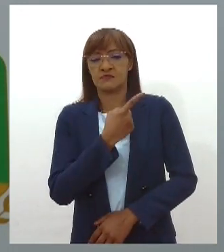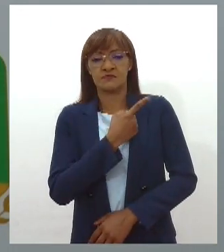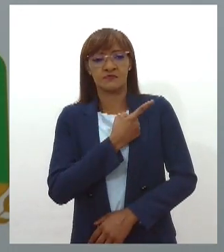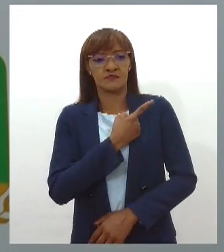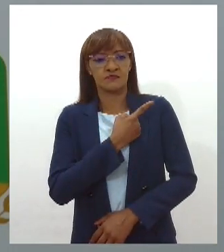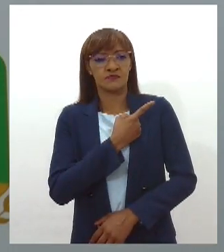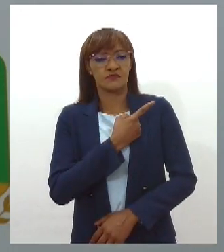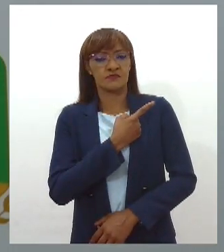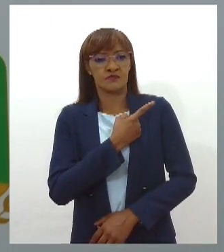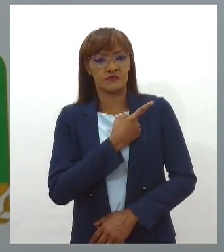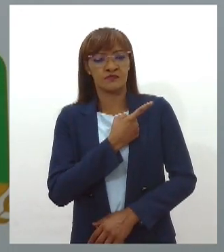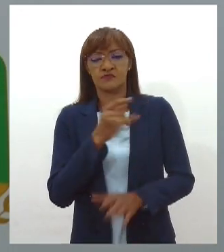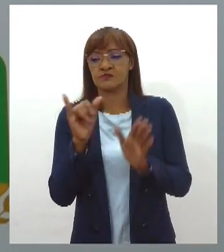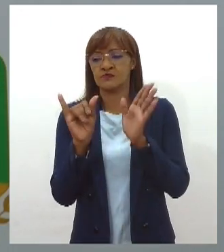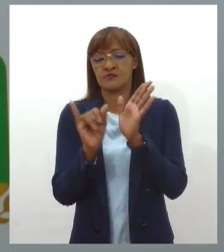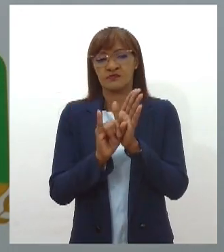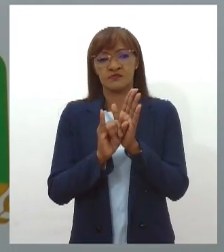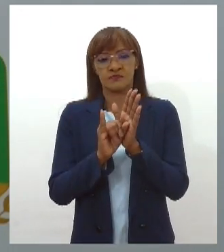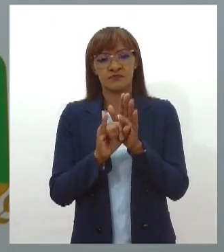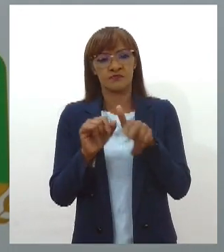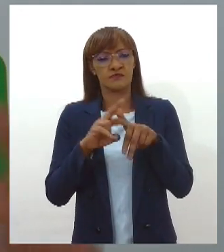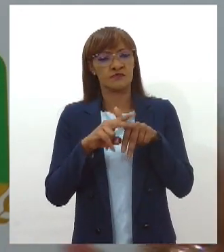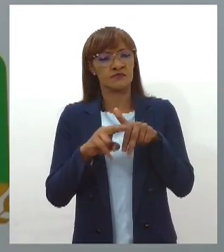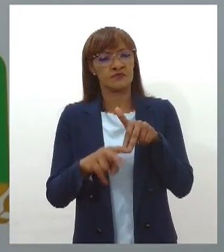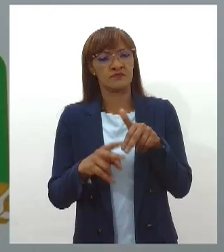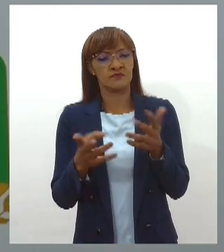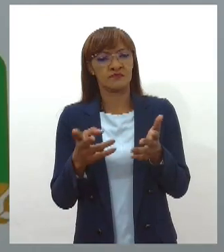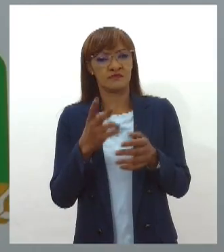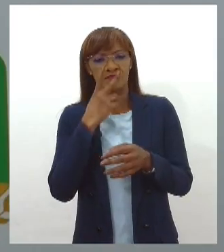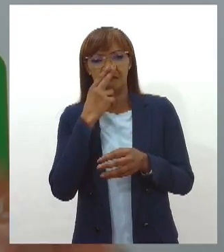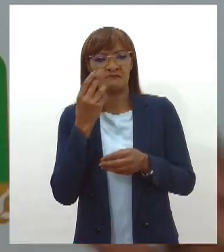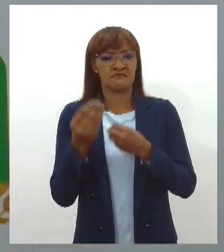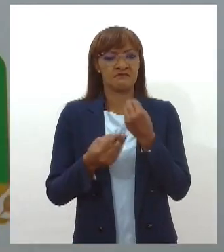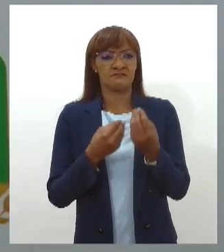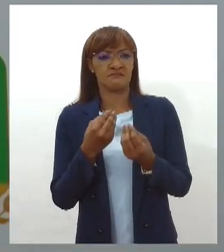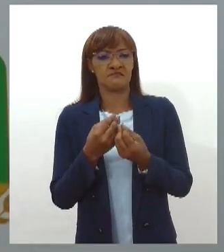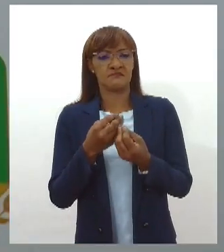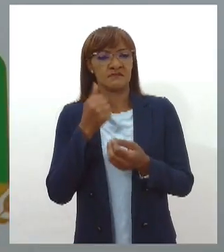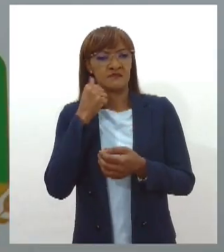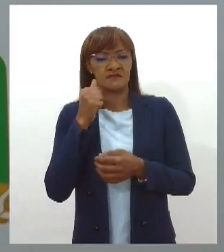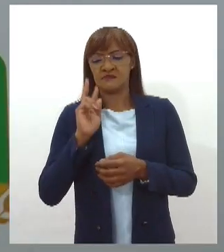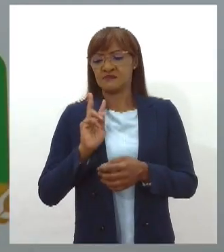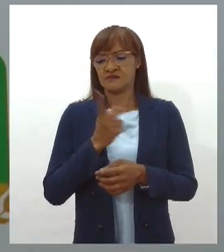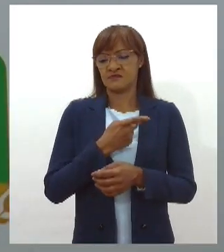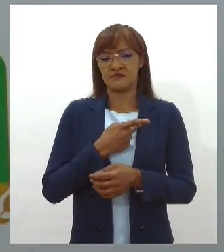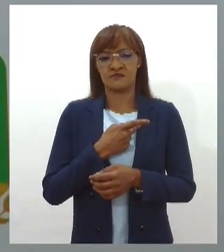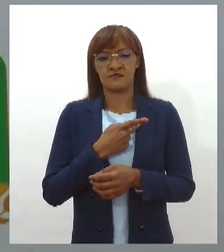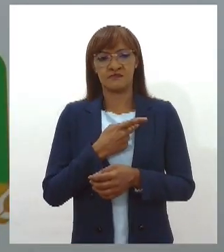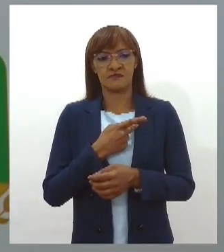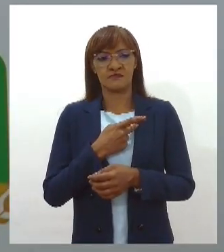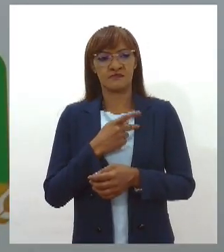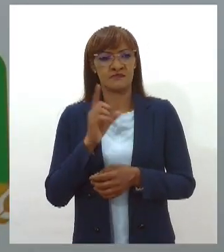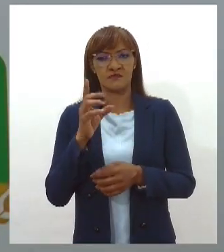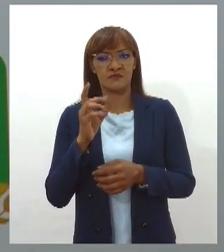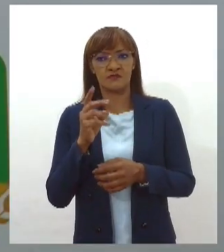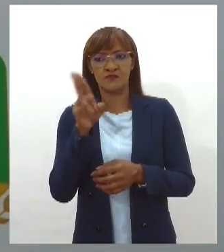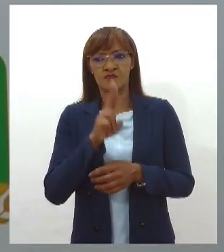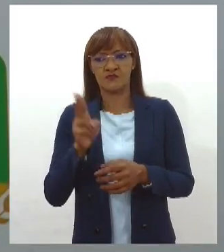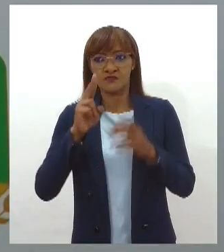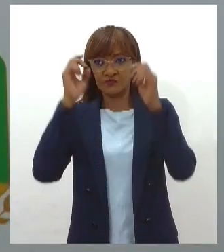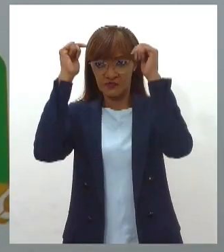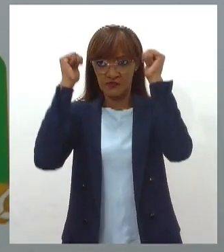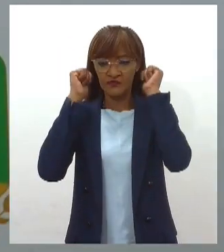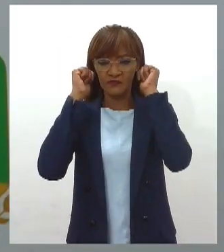nossa identidade de gênero, como se for ser uma mulher trans é simplesmente colocar uma peruca, e não é isso. E